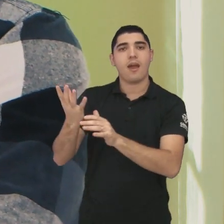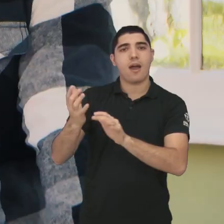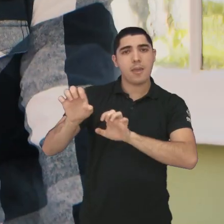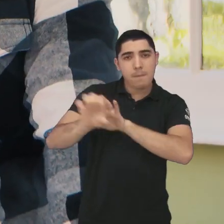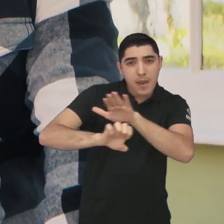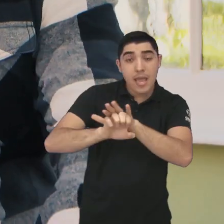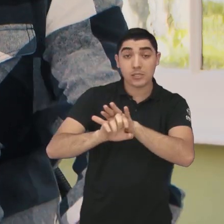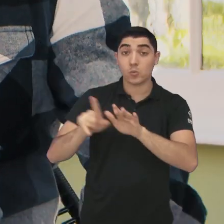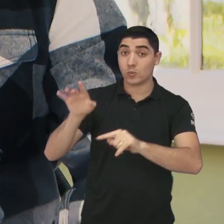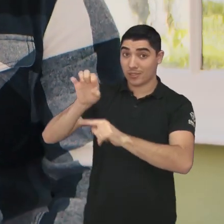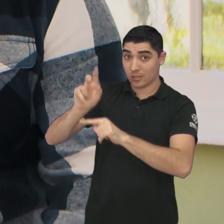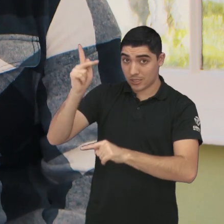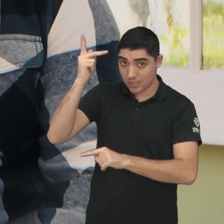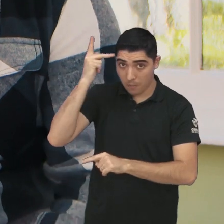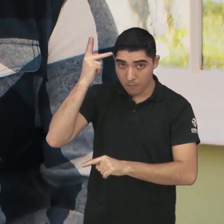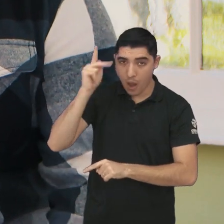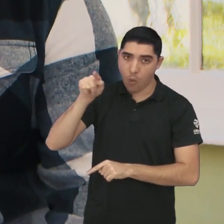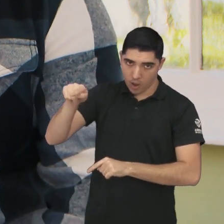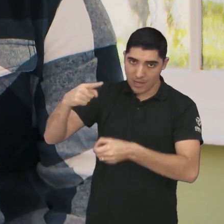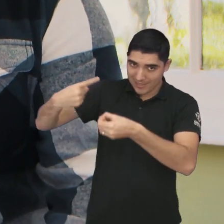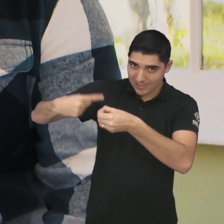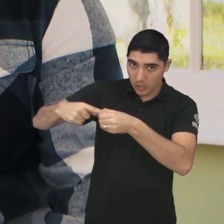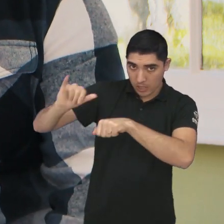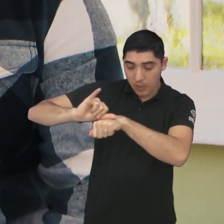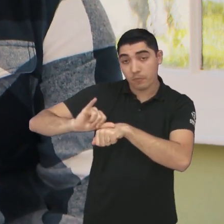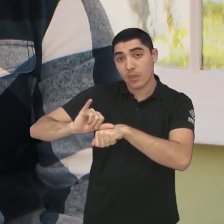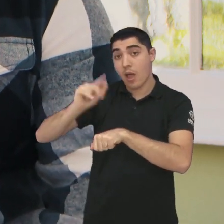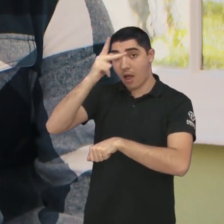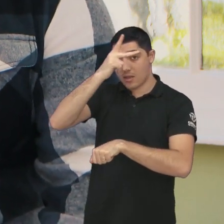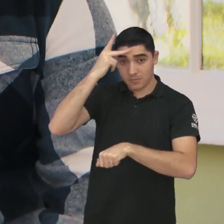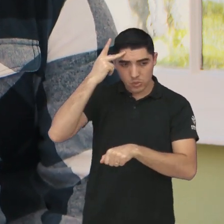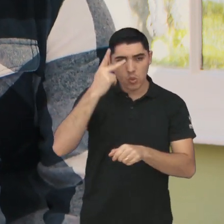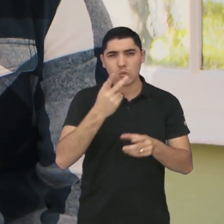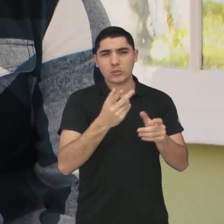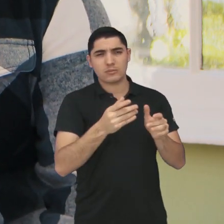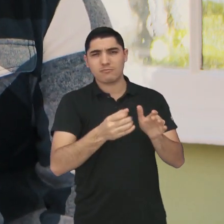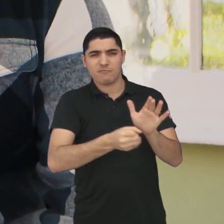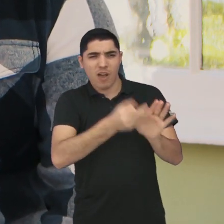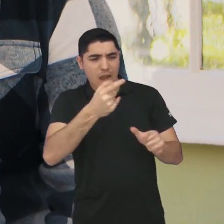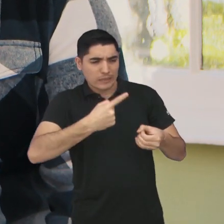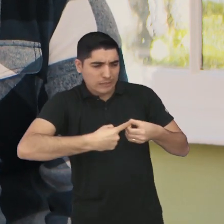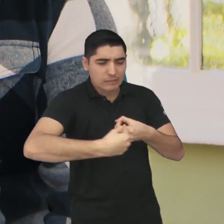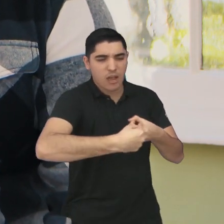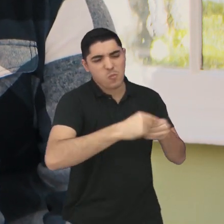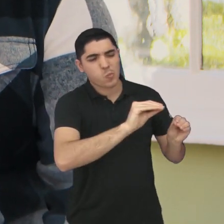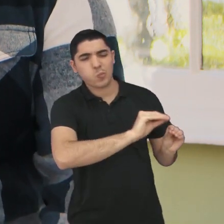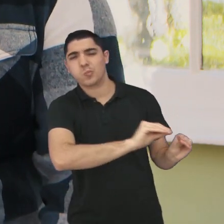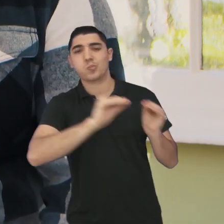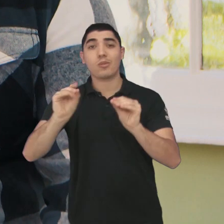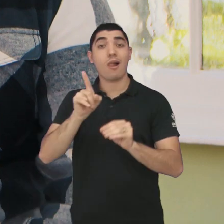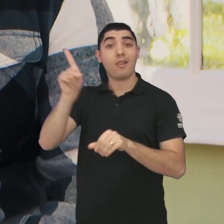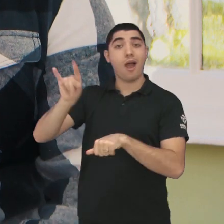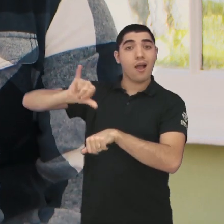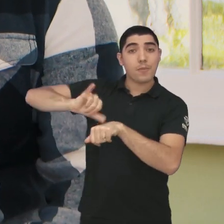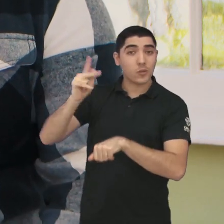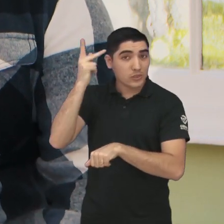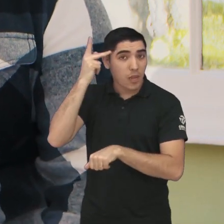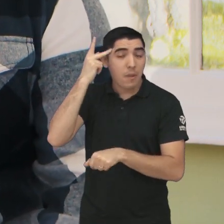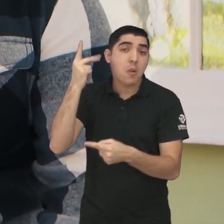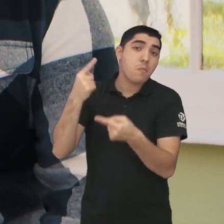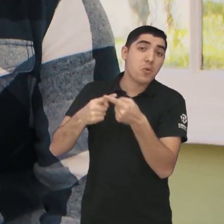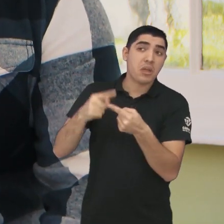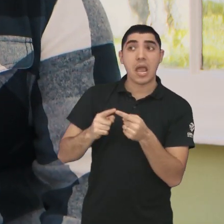Paulo. Então muita gente deixa o interior do estado rumo a São Paulo, especialmente por uma questão